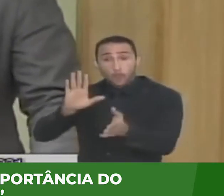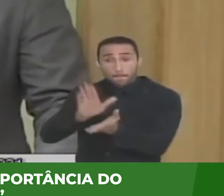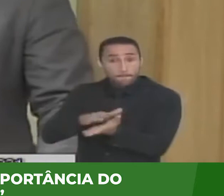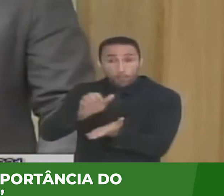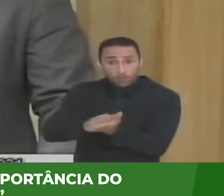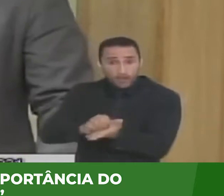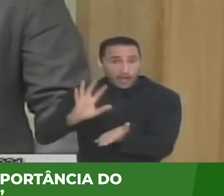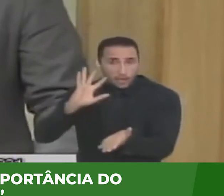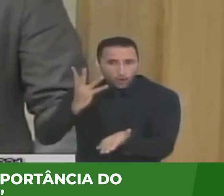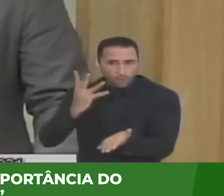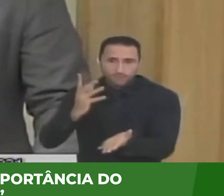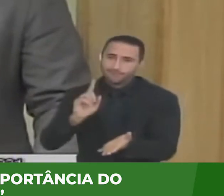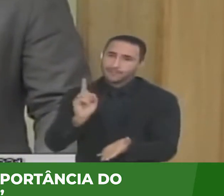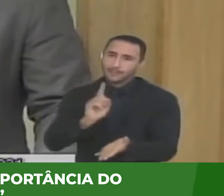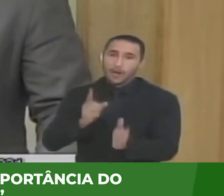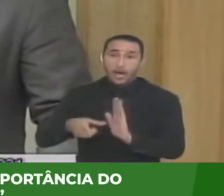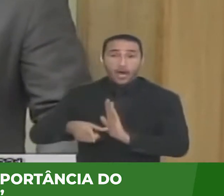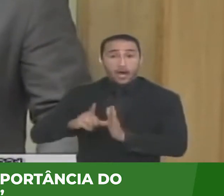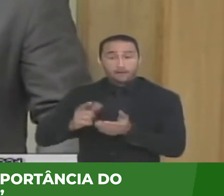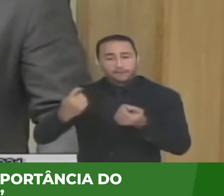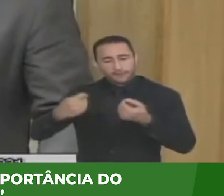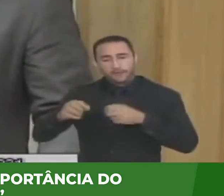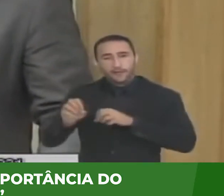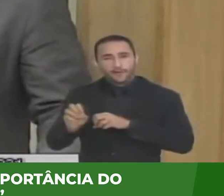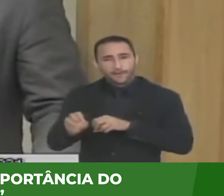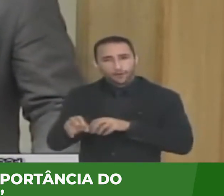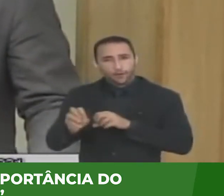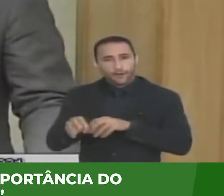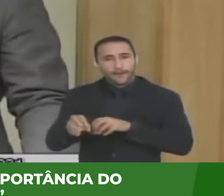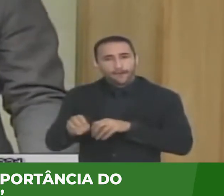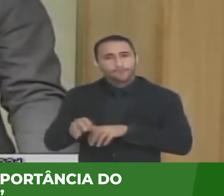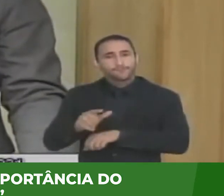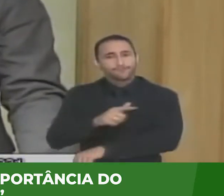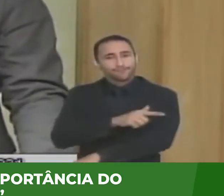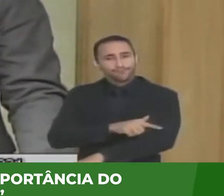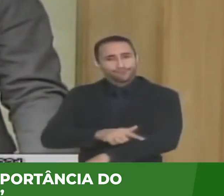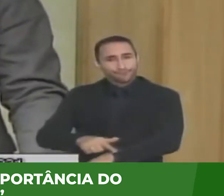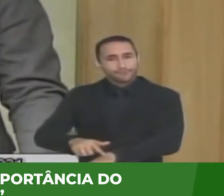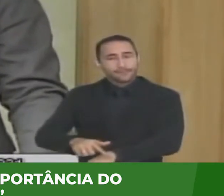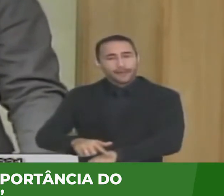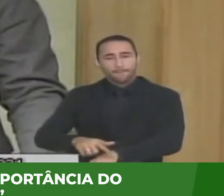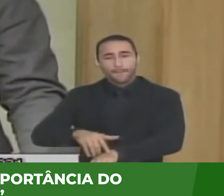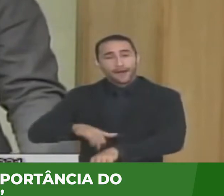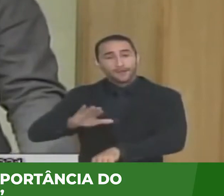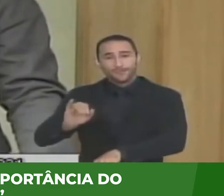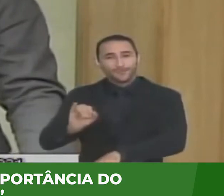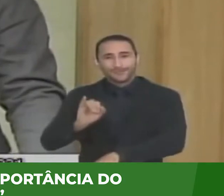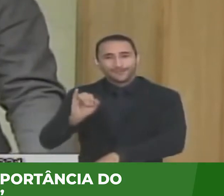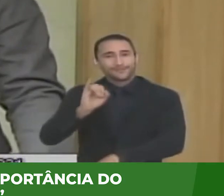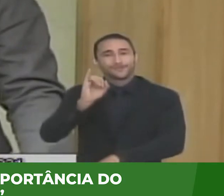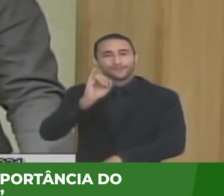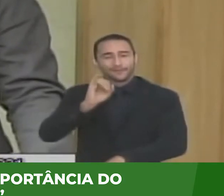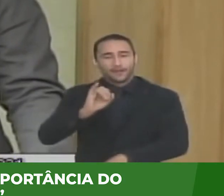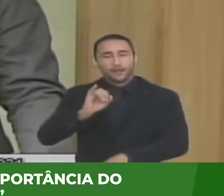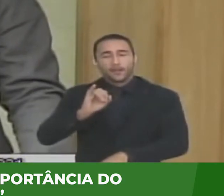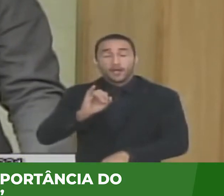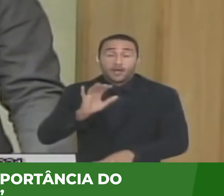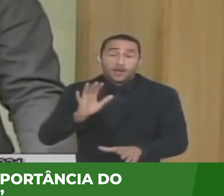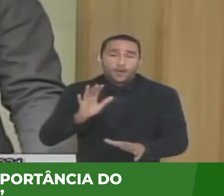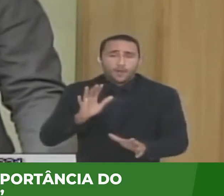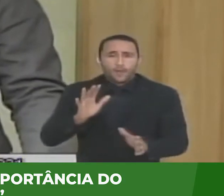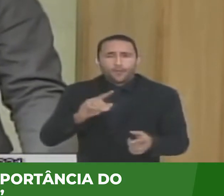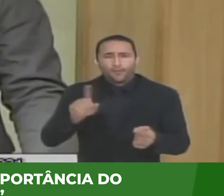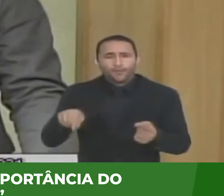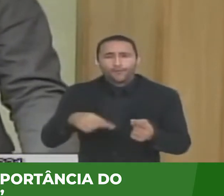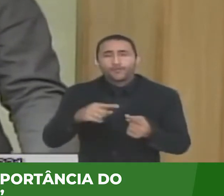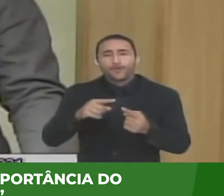multa também educar né muitas vezes a educação né Vale Mais também no motivo